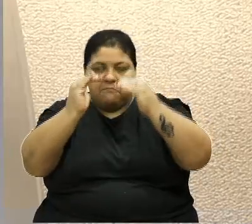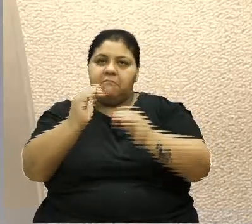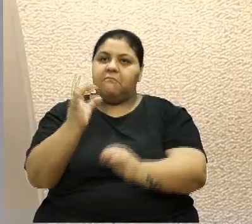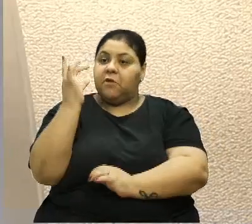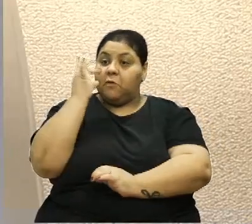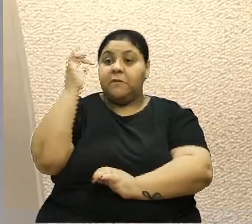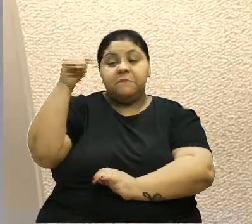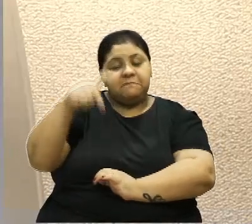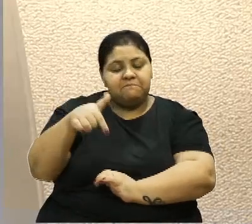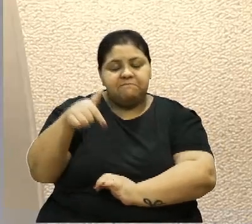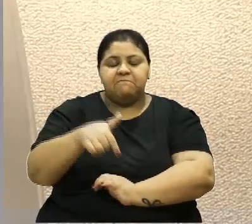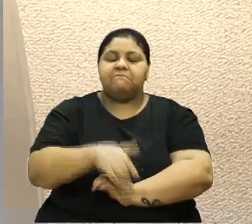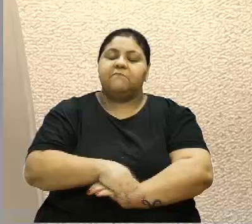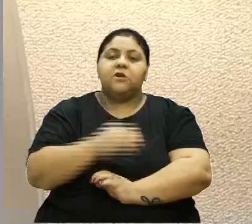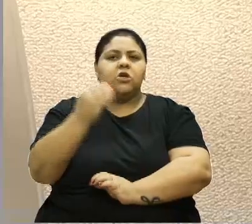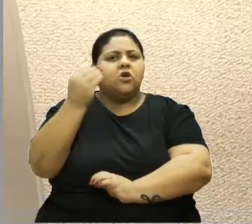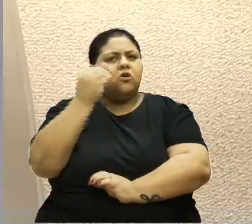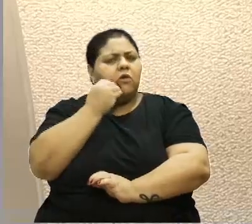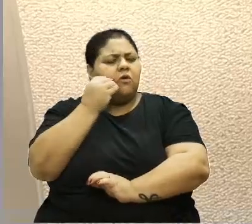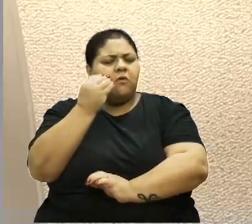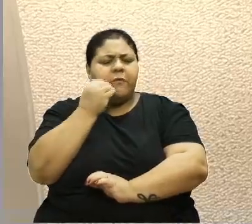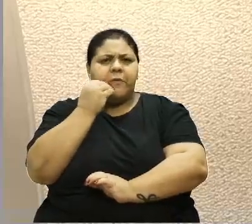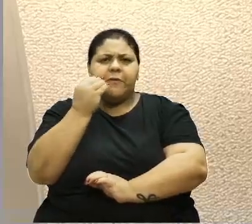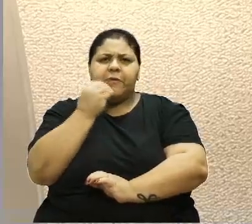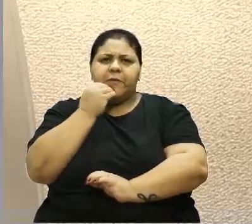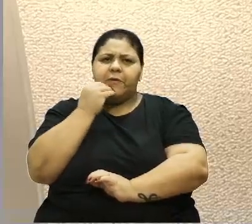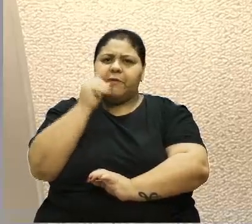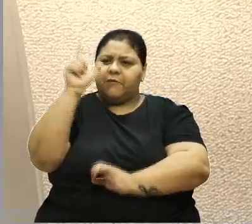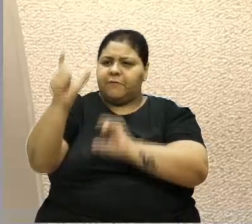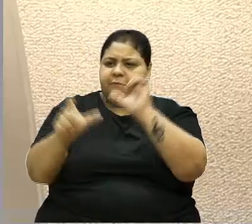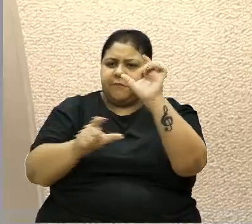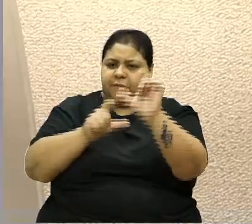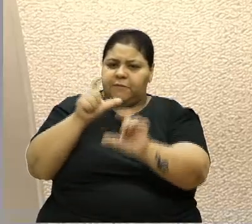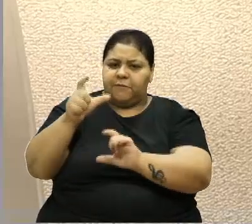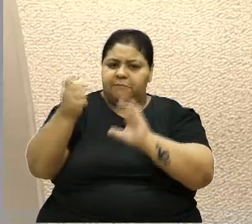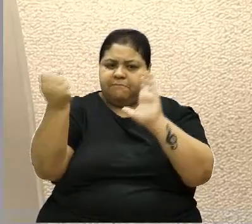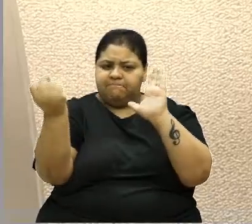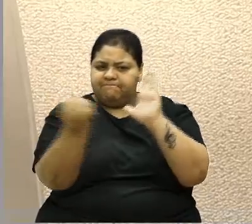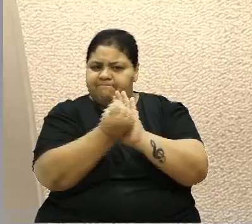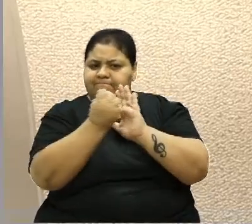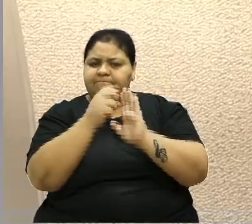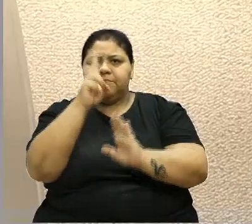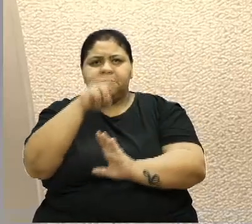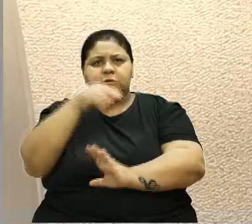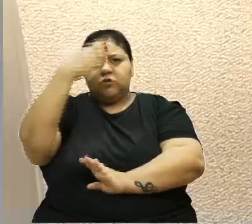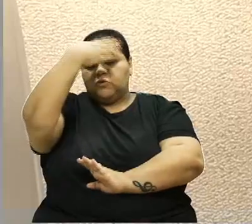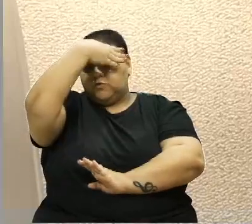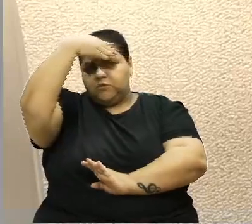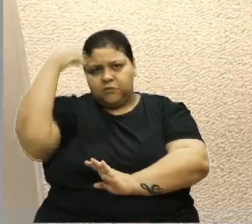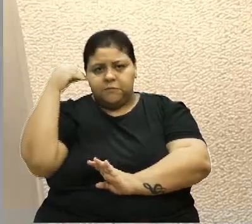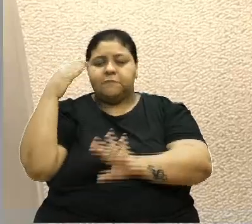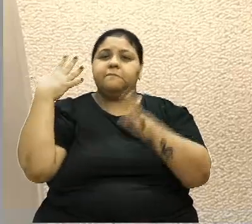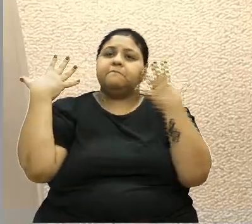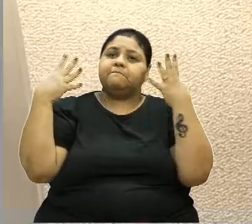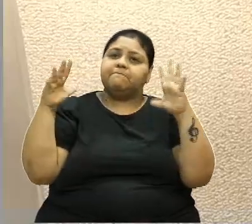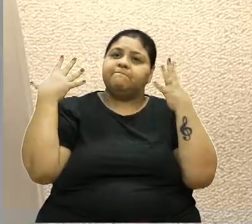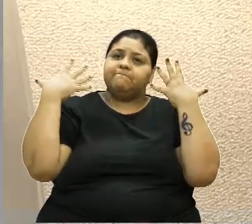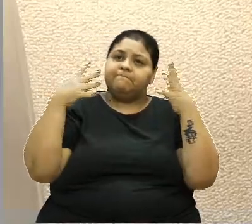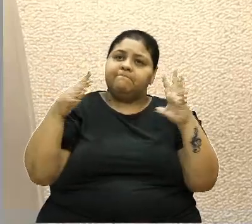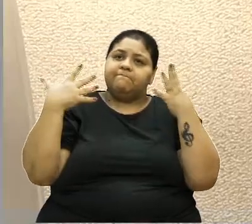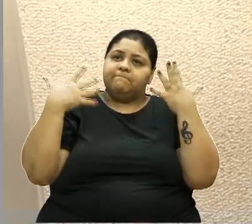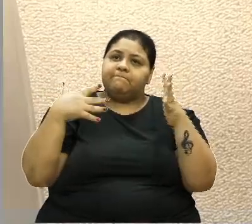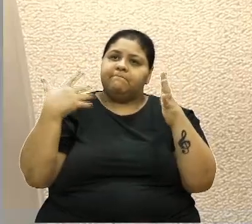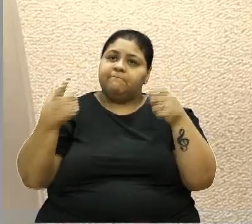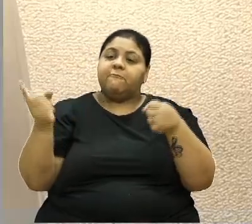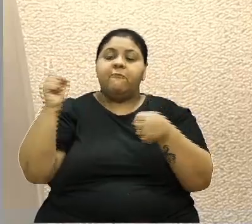presença aqui, e com certeza absoluta será uma pessoa que deixará sua marca e jamais esquecida. Parabéns, e para mim,